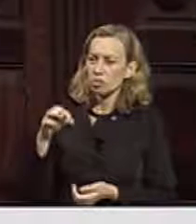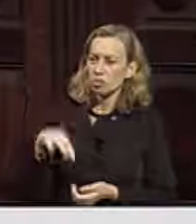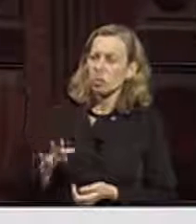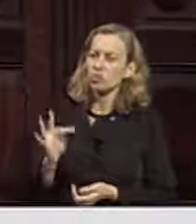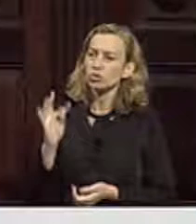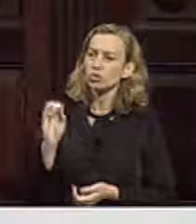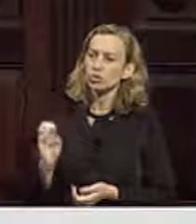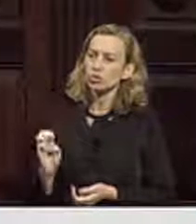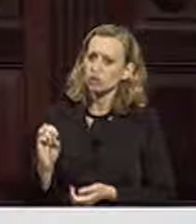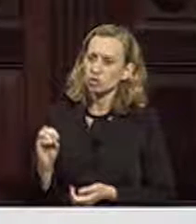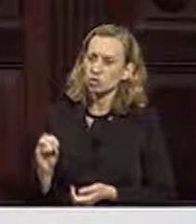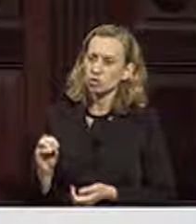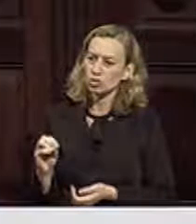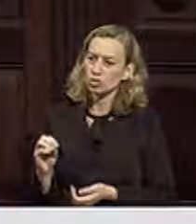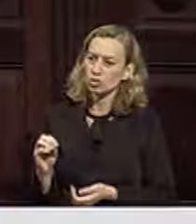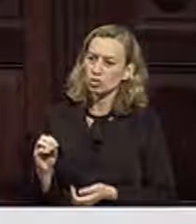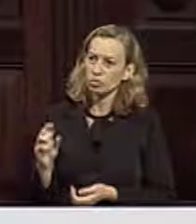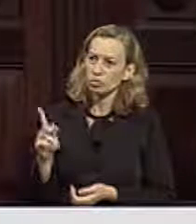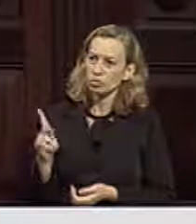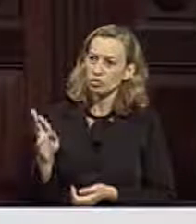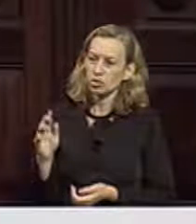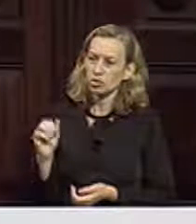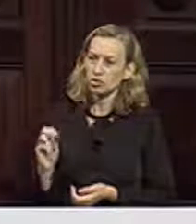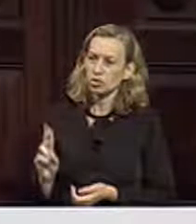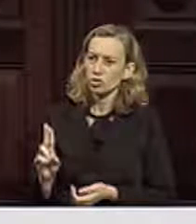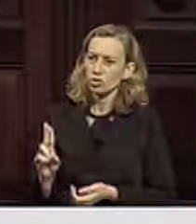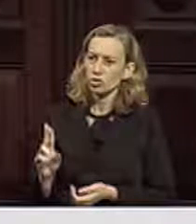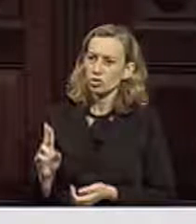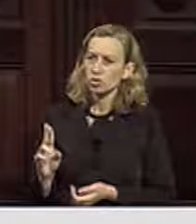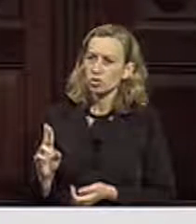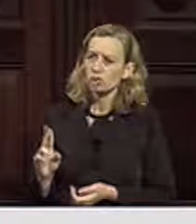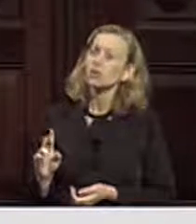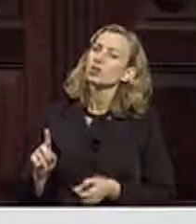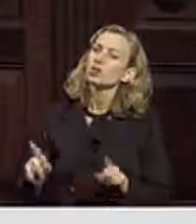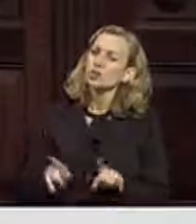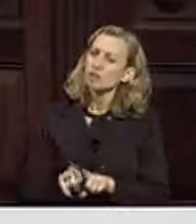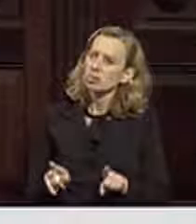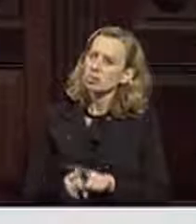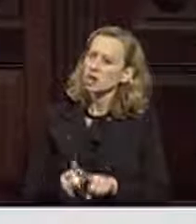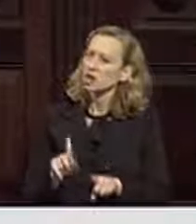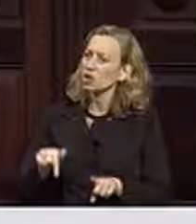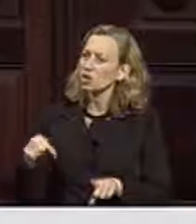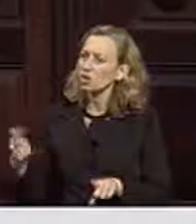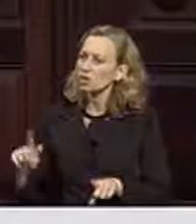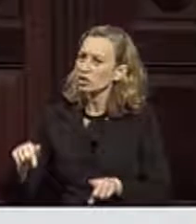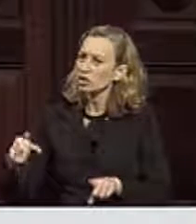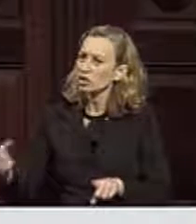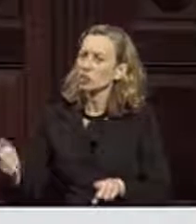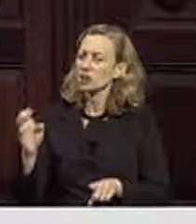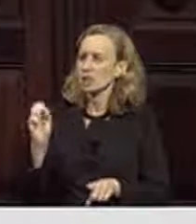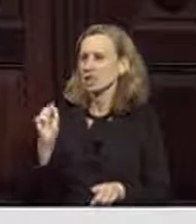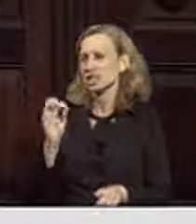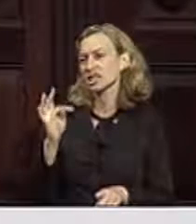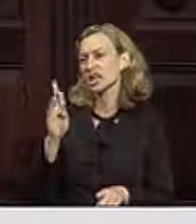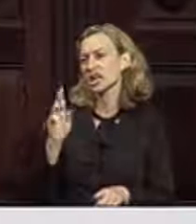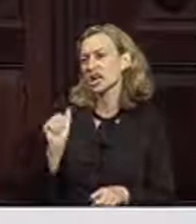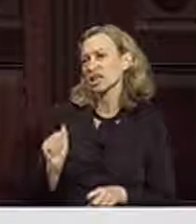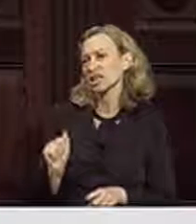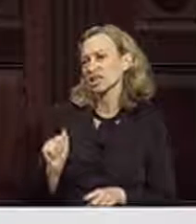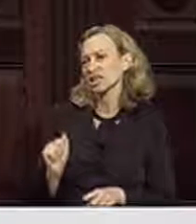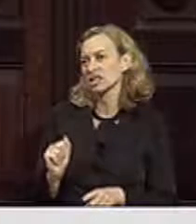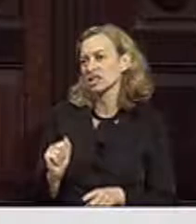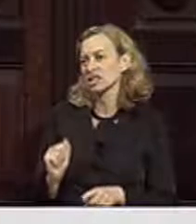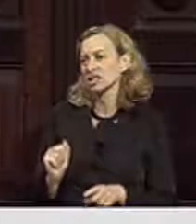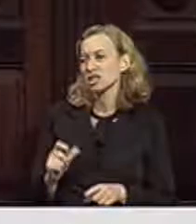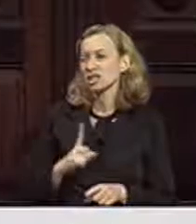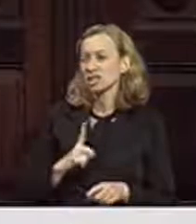ao município de São Fidélis. Posso falar da estrada que liga o município do Carmo, além Paraíba. São estradas que têm